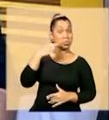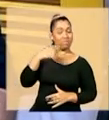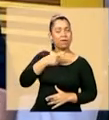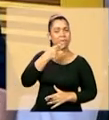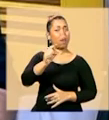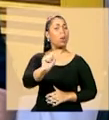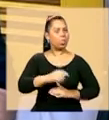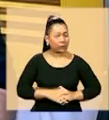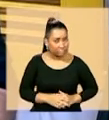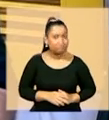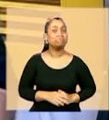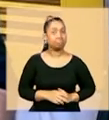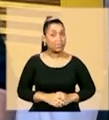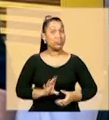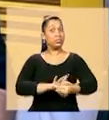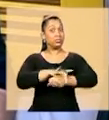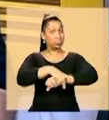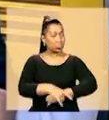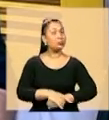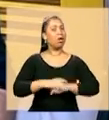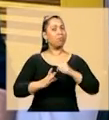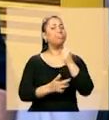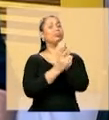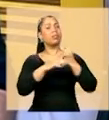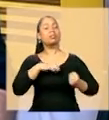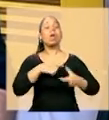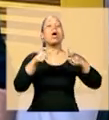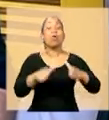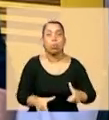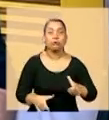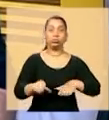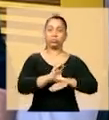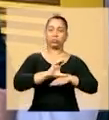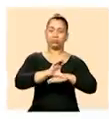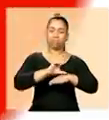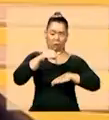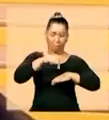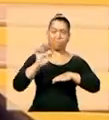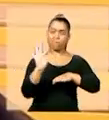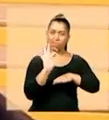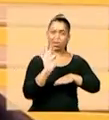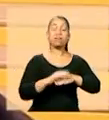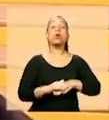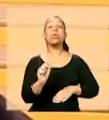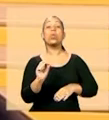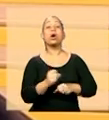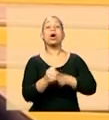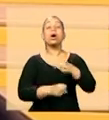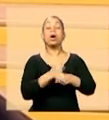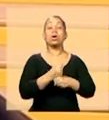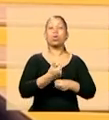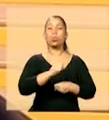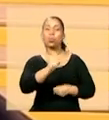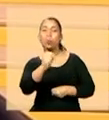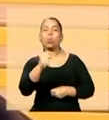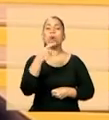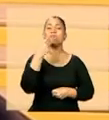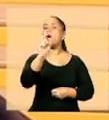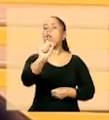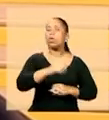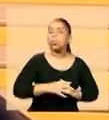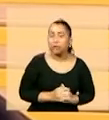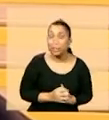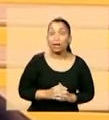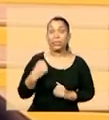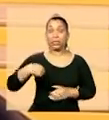Davi Quintiliano destaca que a segurança profissional está garantida na Constituição. A Constituição Federal de 88, que é a nossa lei maior,